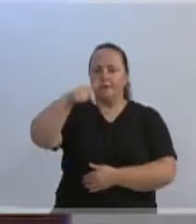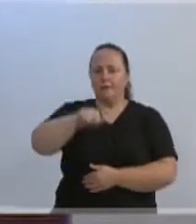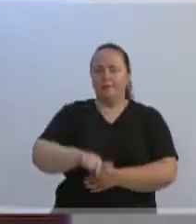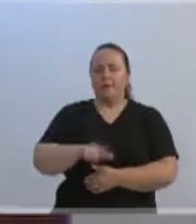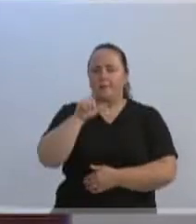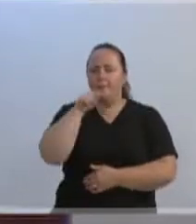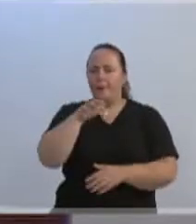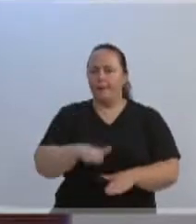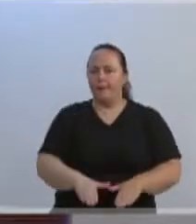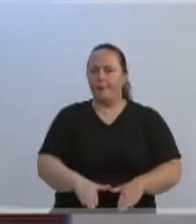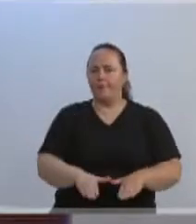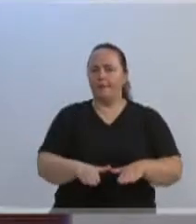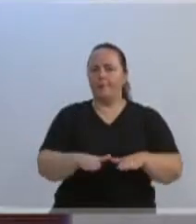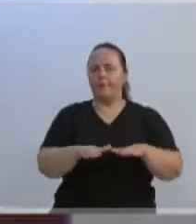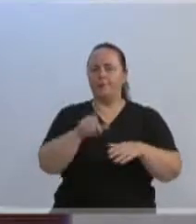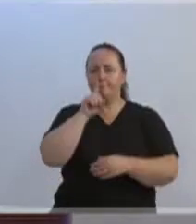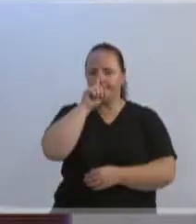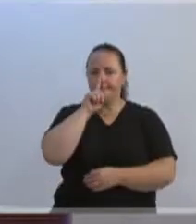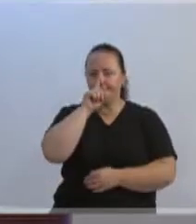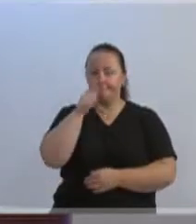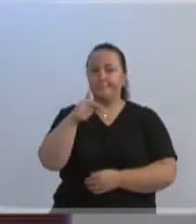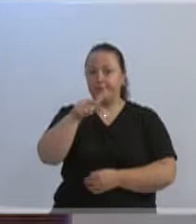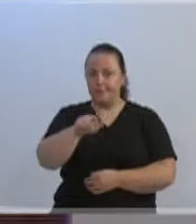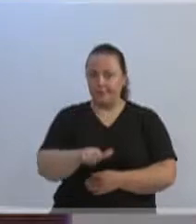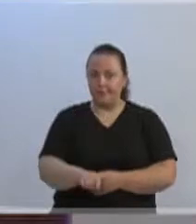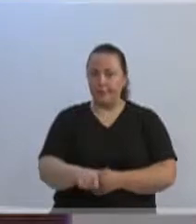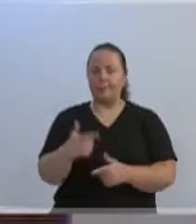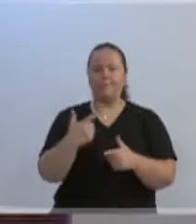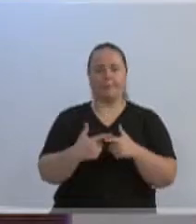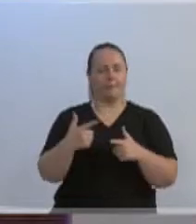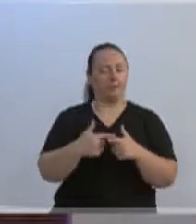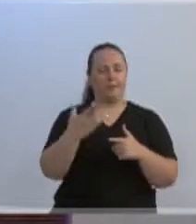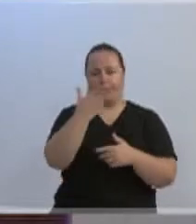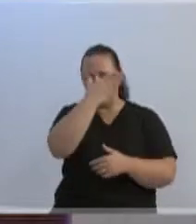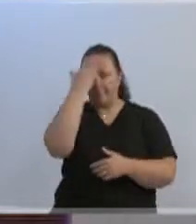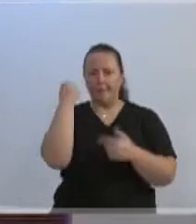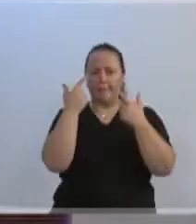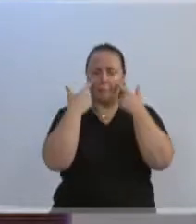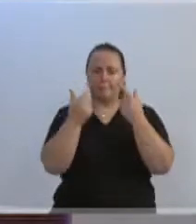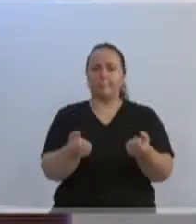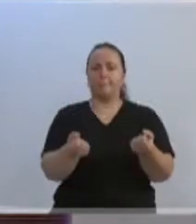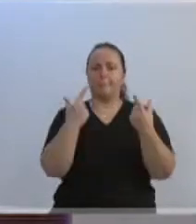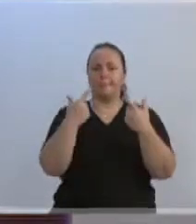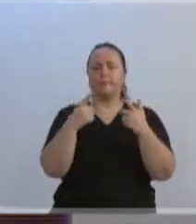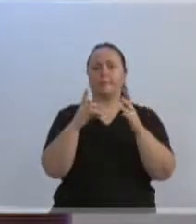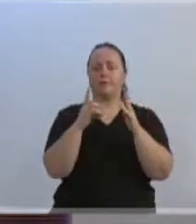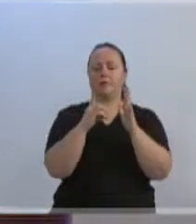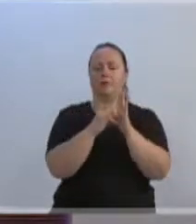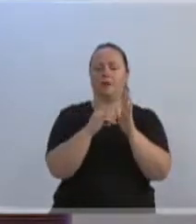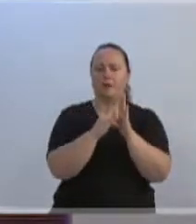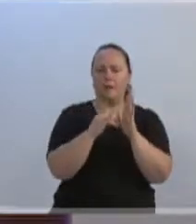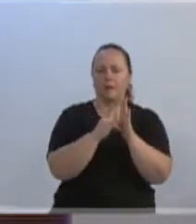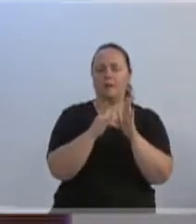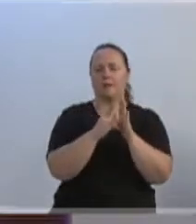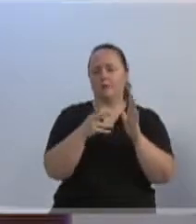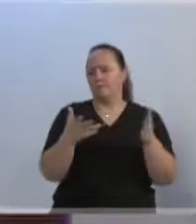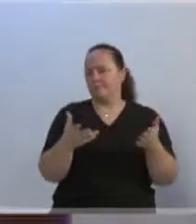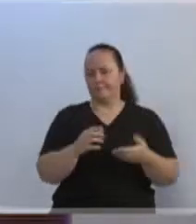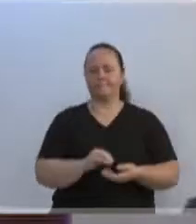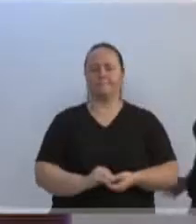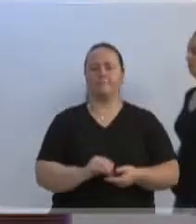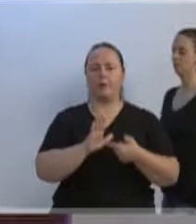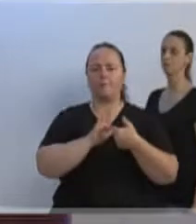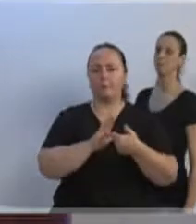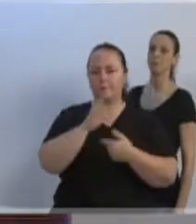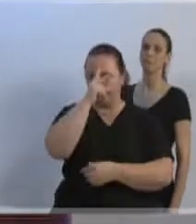é correndo riscos e de novo a situação da barragem ficou esquecida bem como a dos índios enfim toda a problemática que lá foi apresentado pelo prefeito